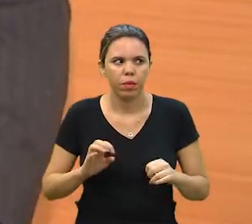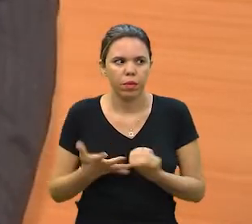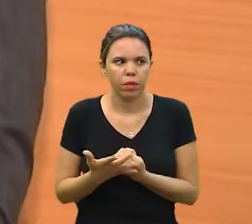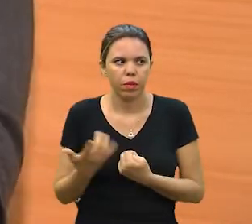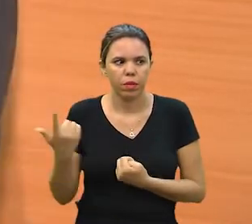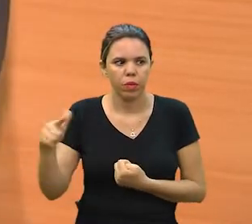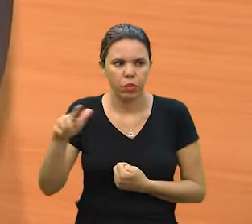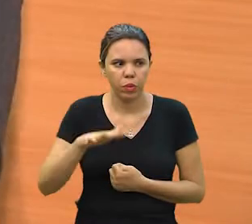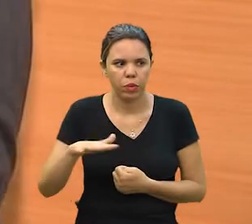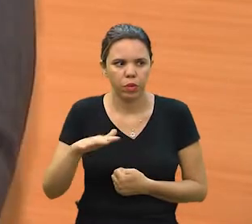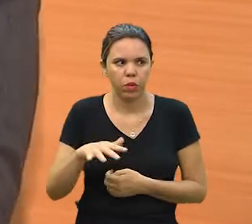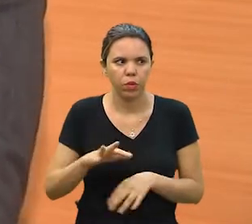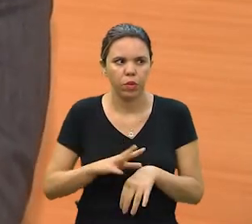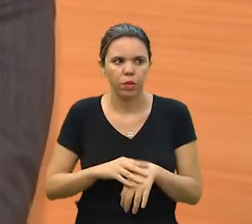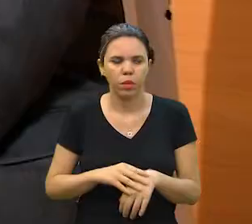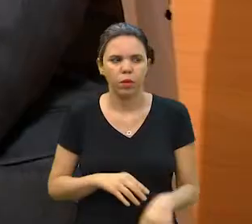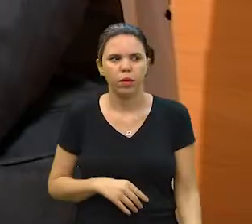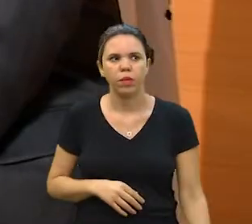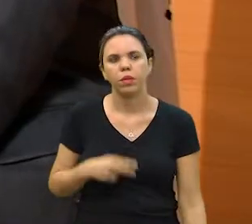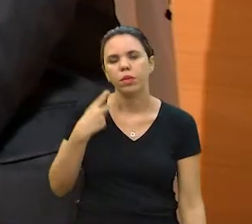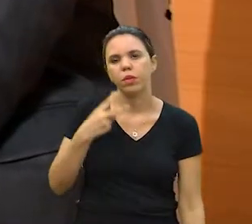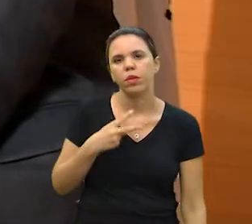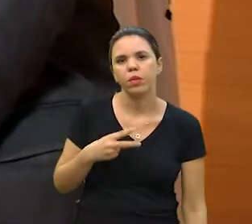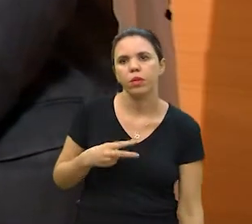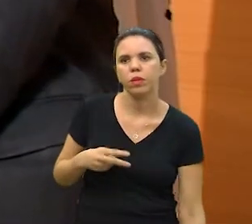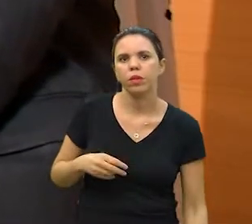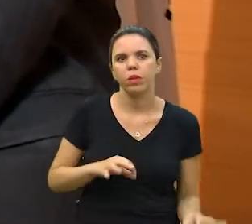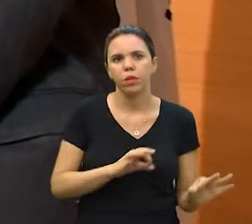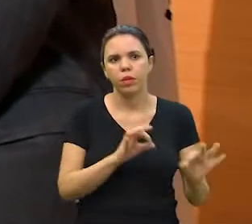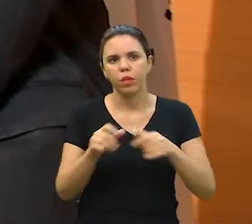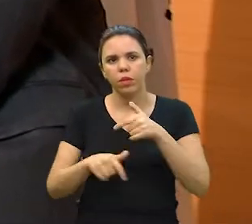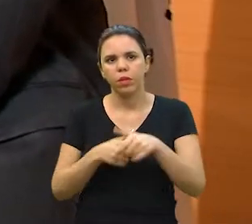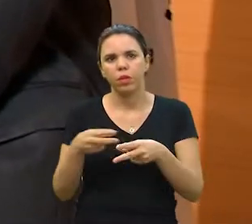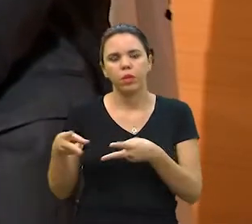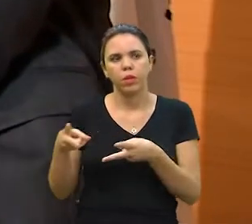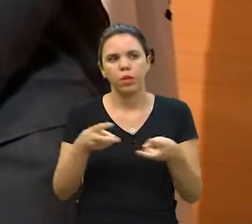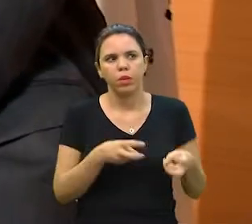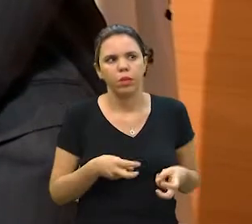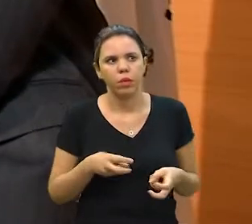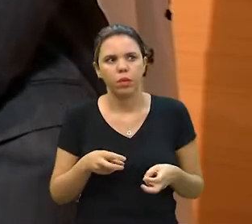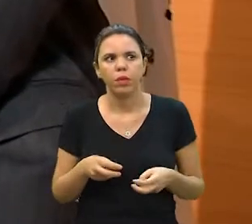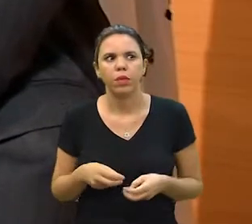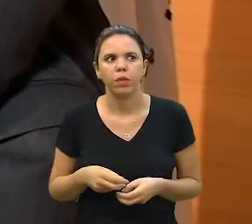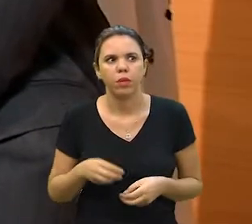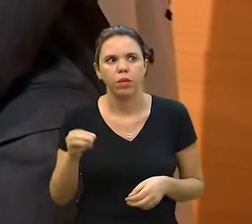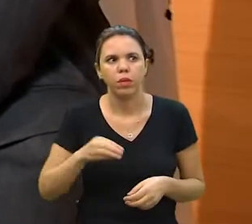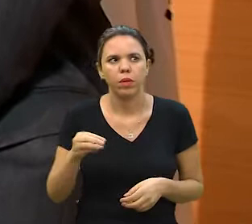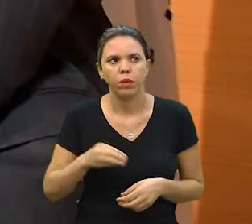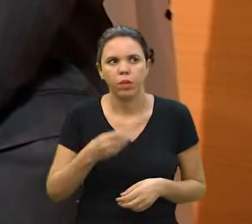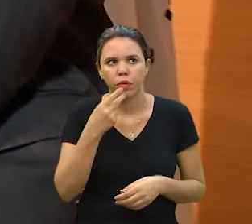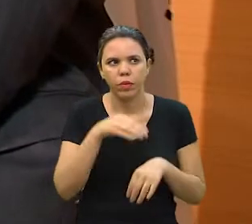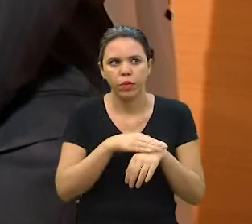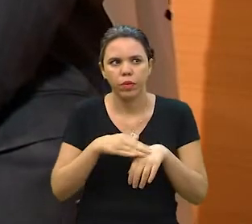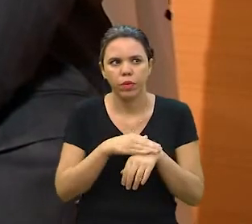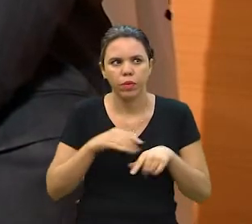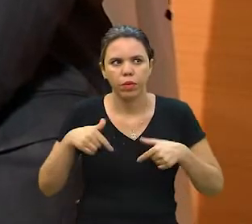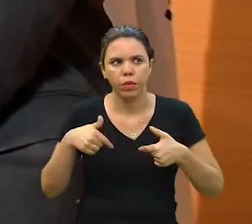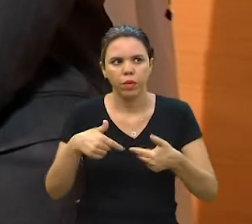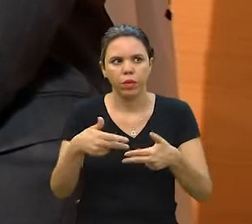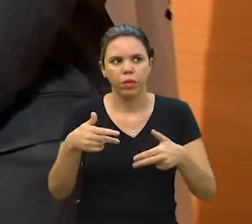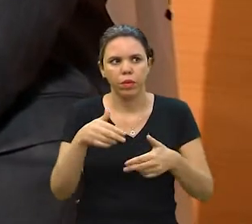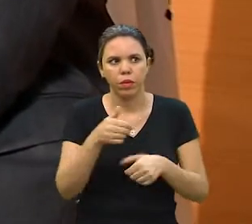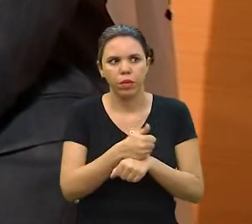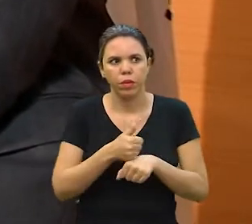da Covid, mas de outras enfermidades. E, vereador, quem acompanha o seu trabalho percebe, só por esses minutinhos aqui de conversa, que o senhor